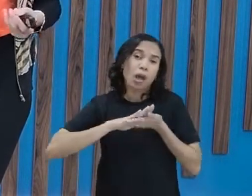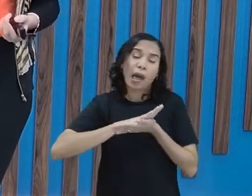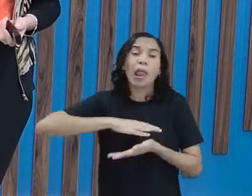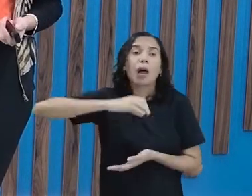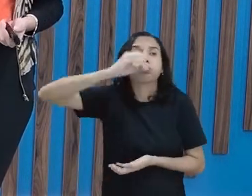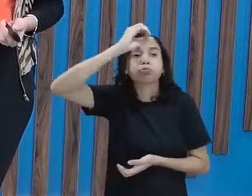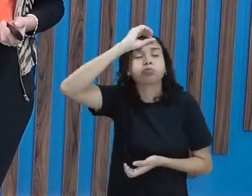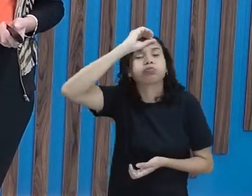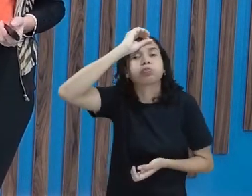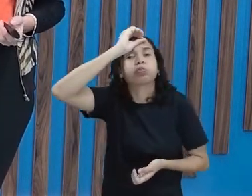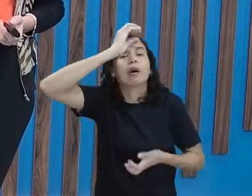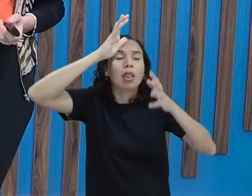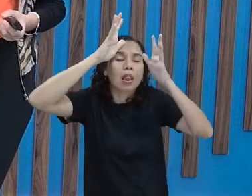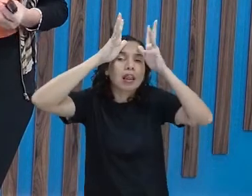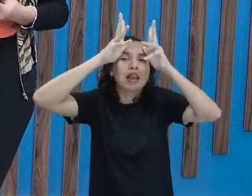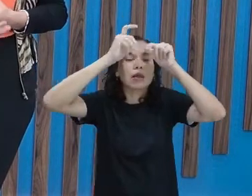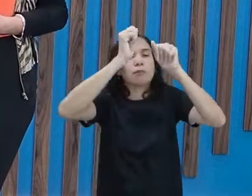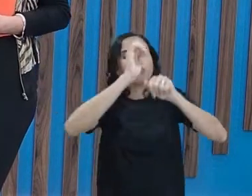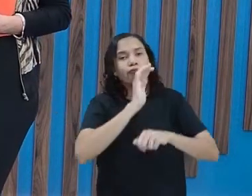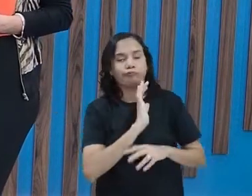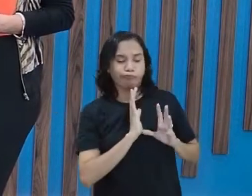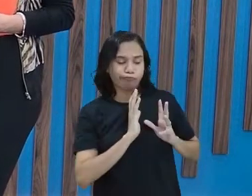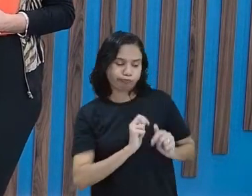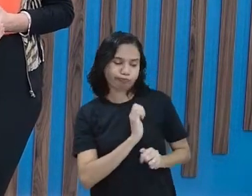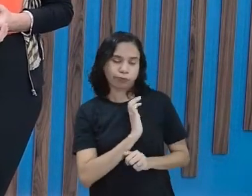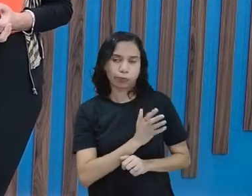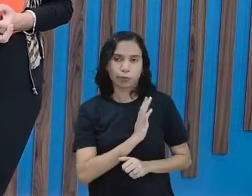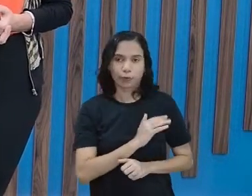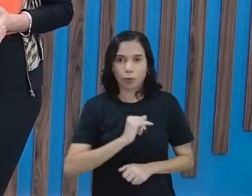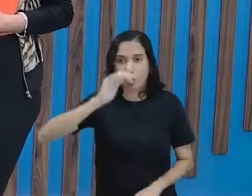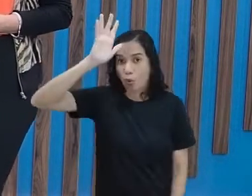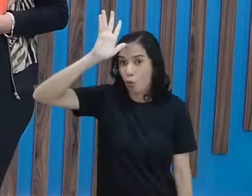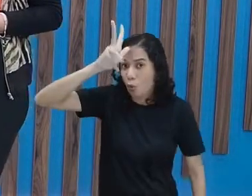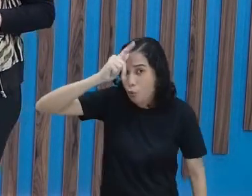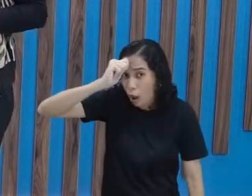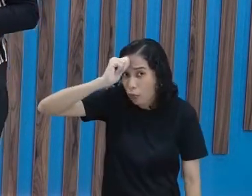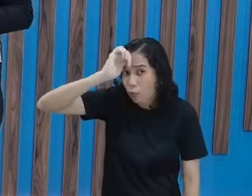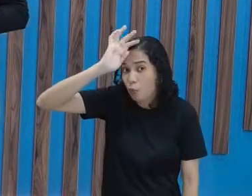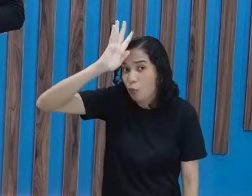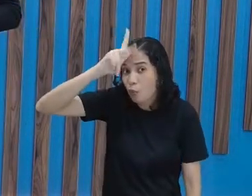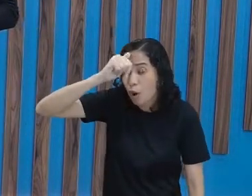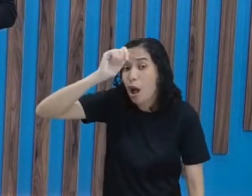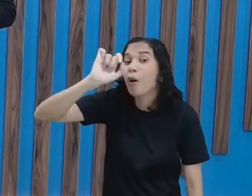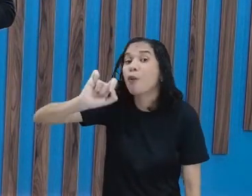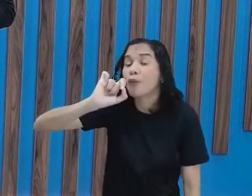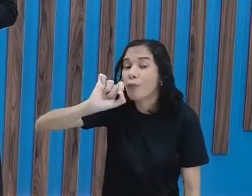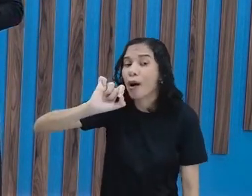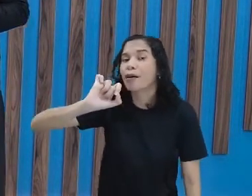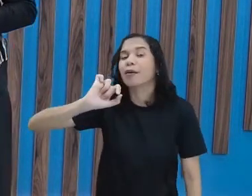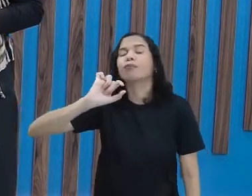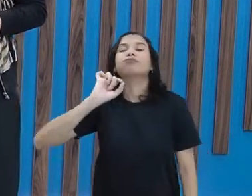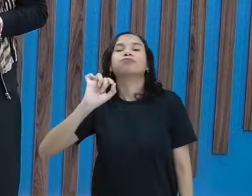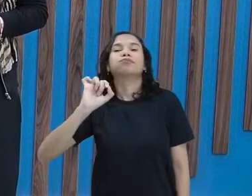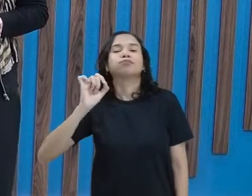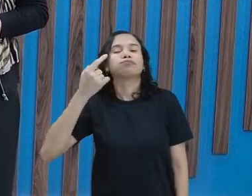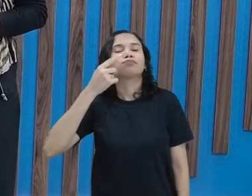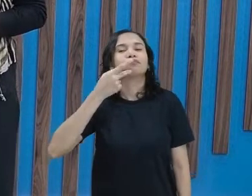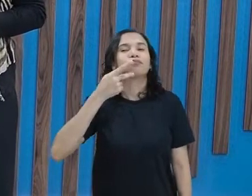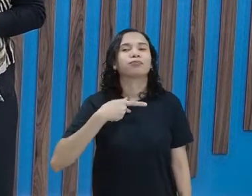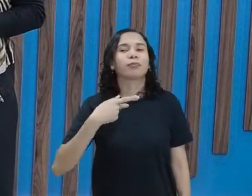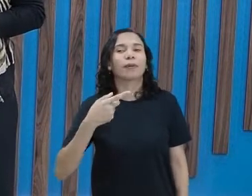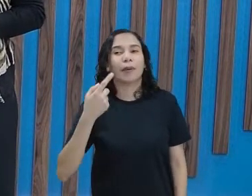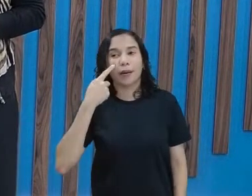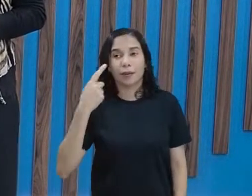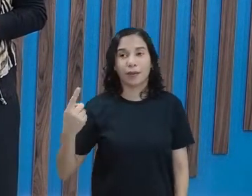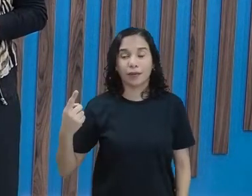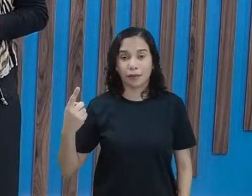uma pureza. E o galo? O galo era o que aí nessa história? Quem sabe me dizer? Conta pra mim,